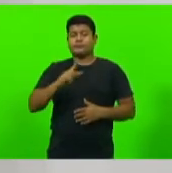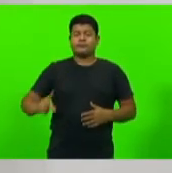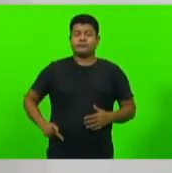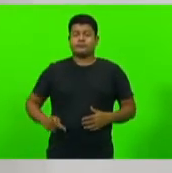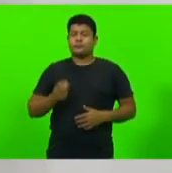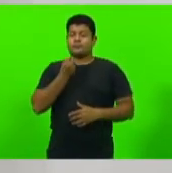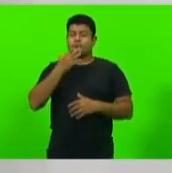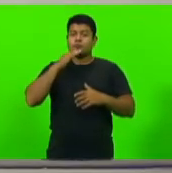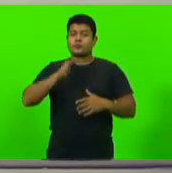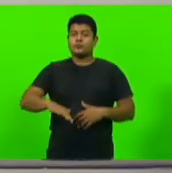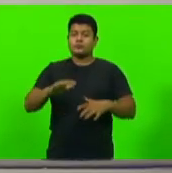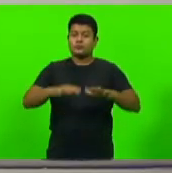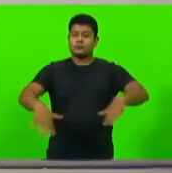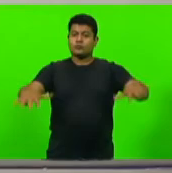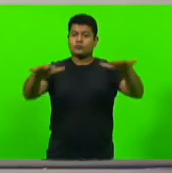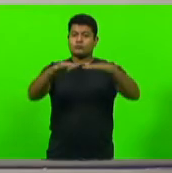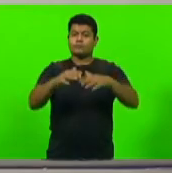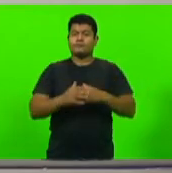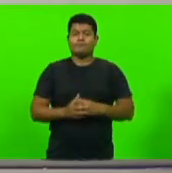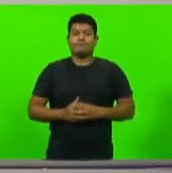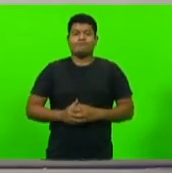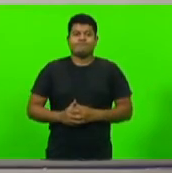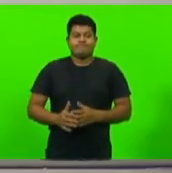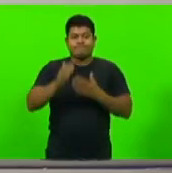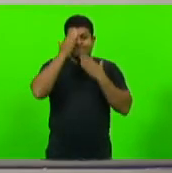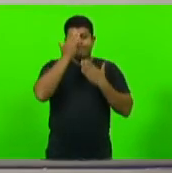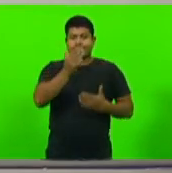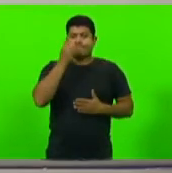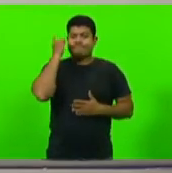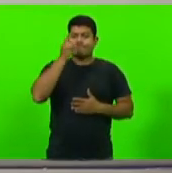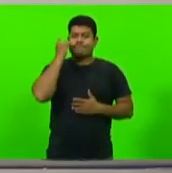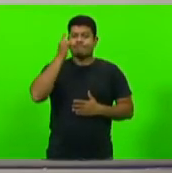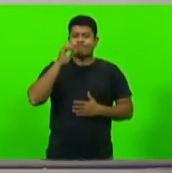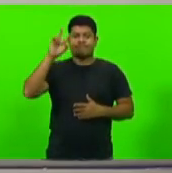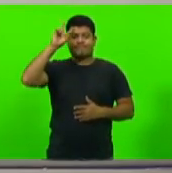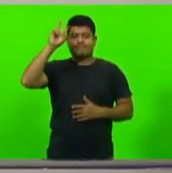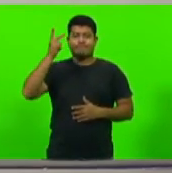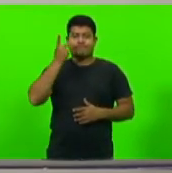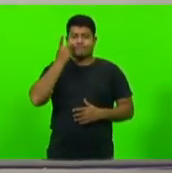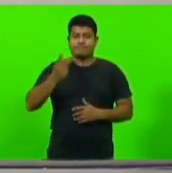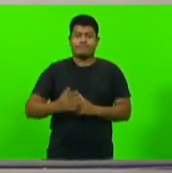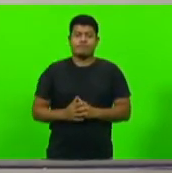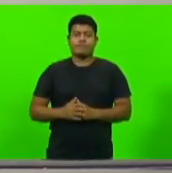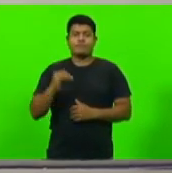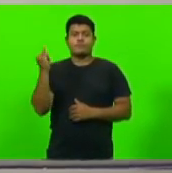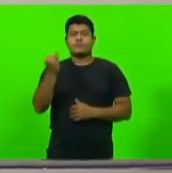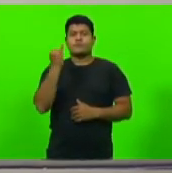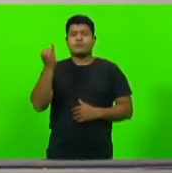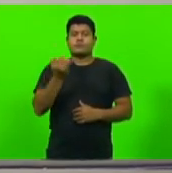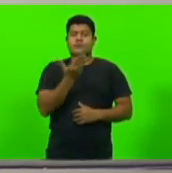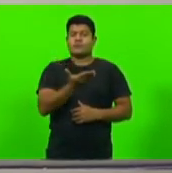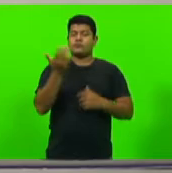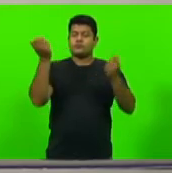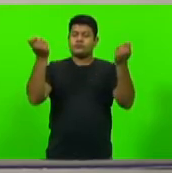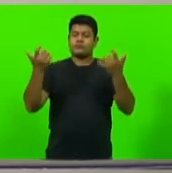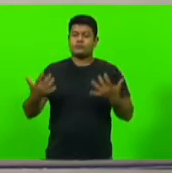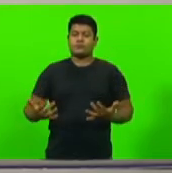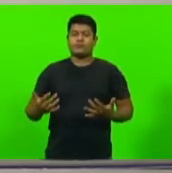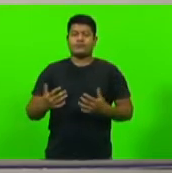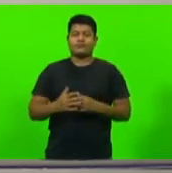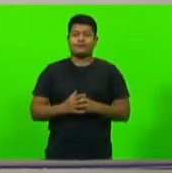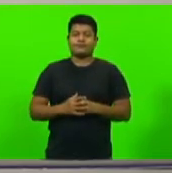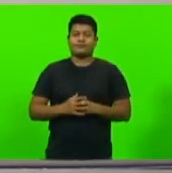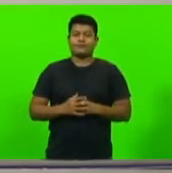todos. Obrigado, deputado Milton Obos. Muito importante a vossa